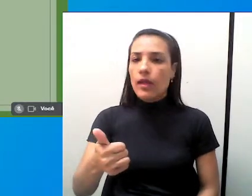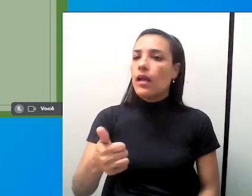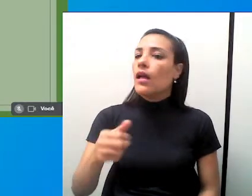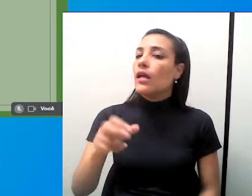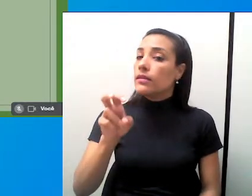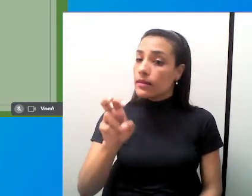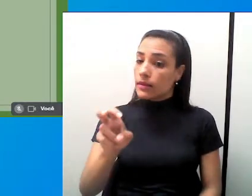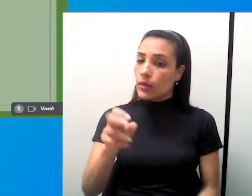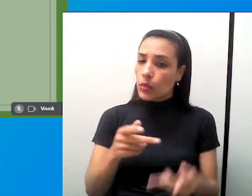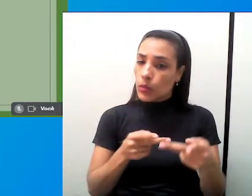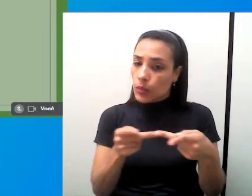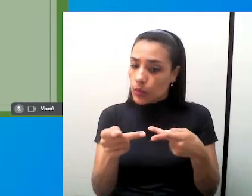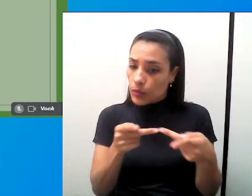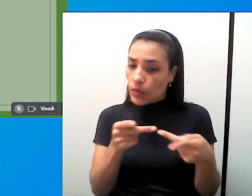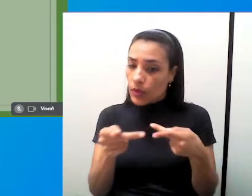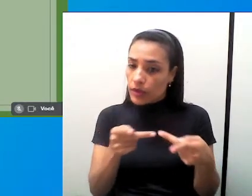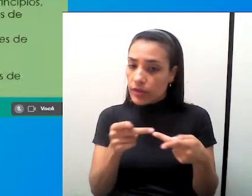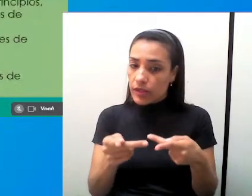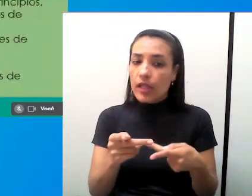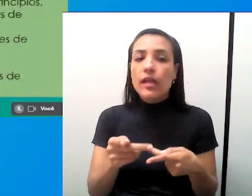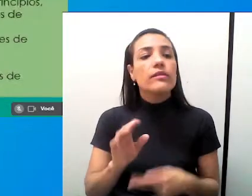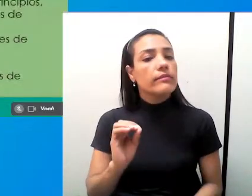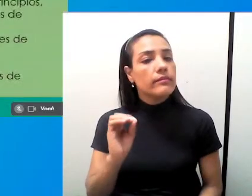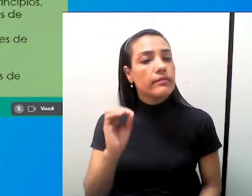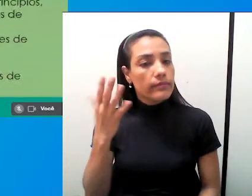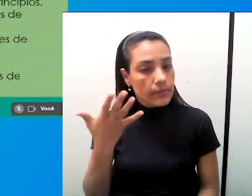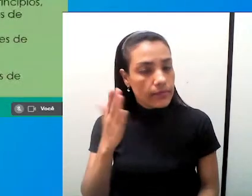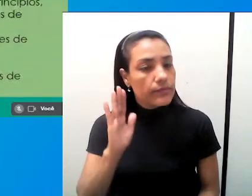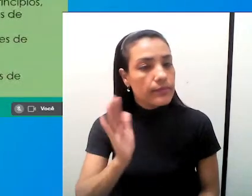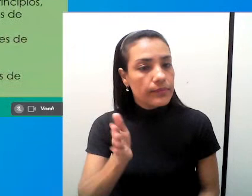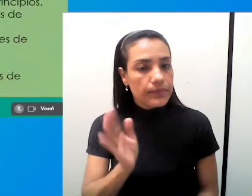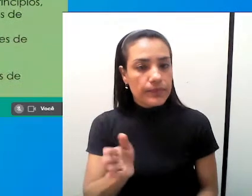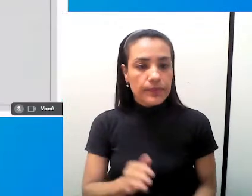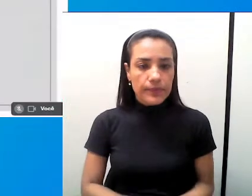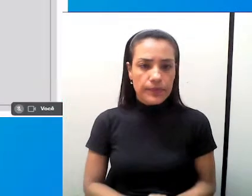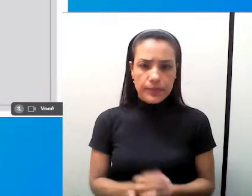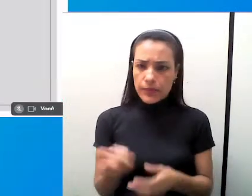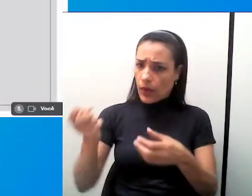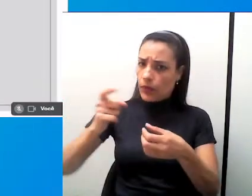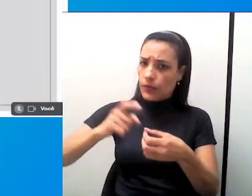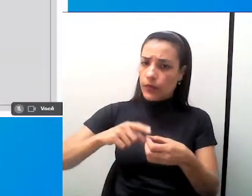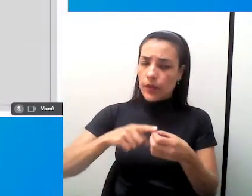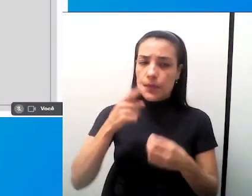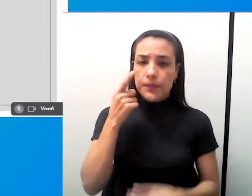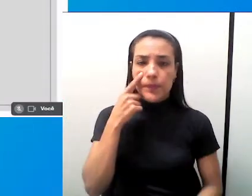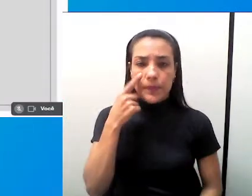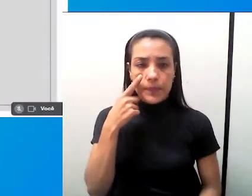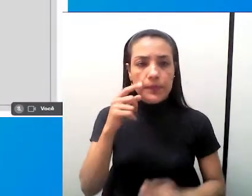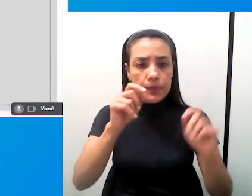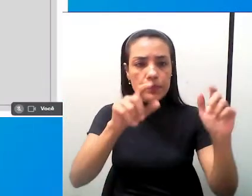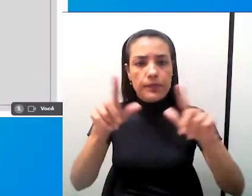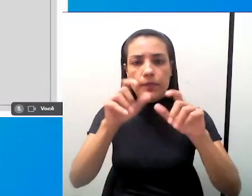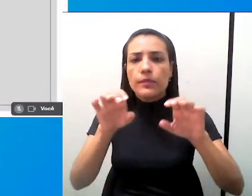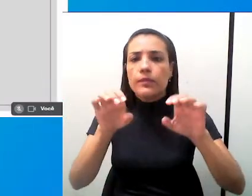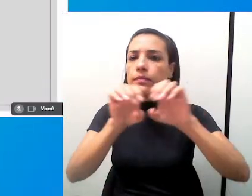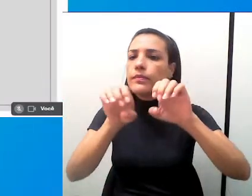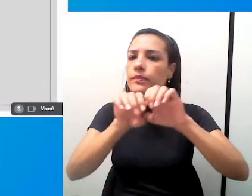projetos que aconteceram. Vou só voltar aqui um pouquinho. né, quanto à questão da